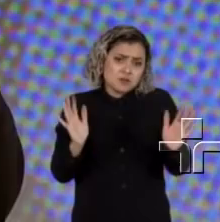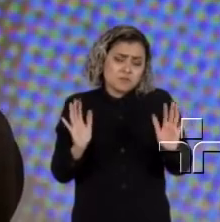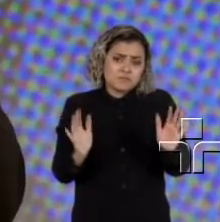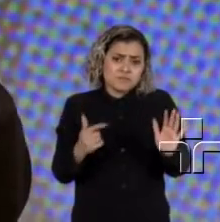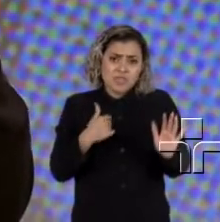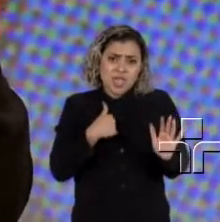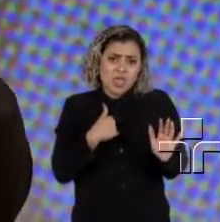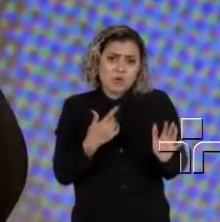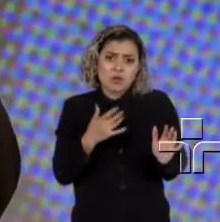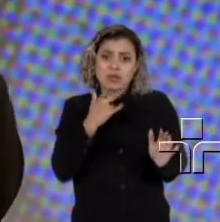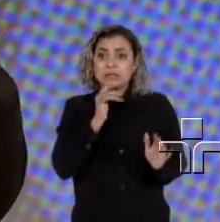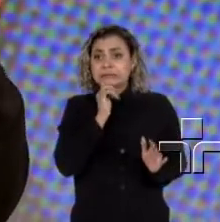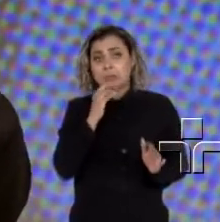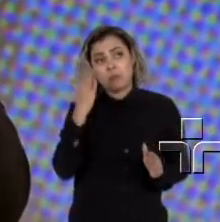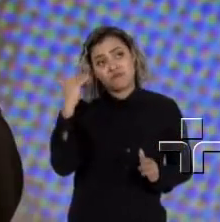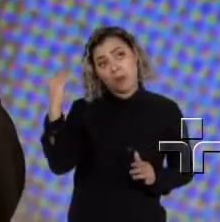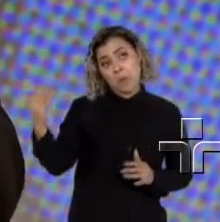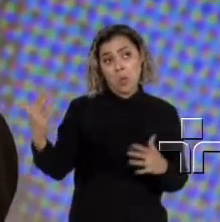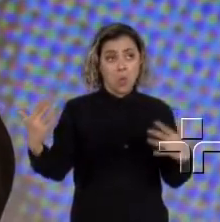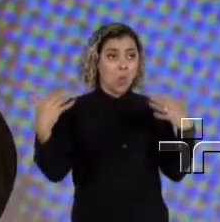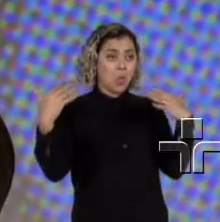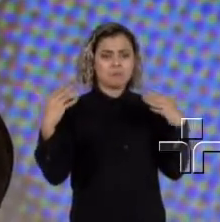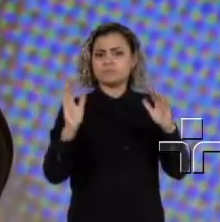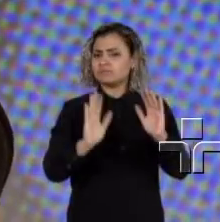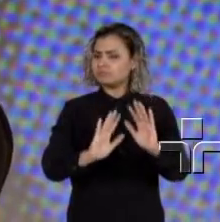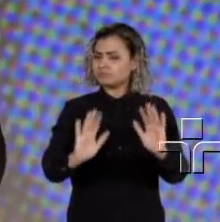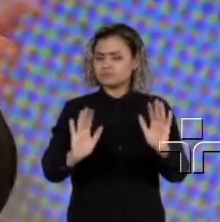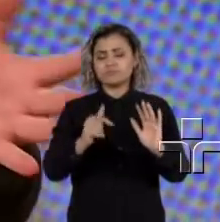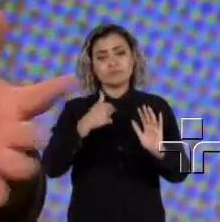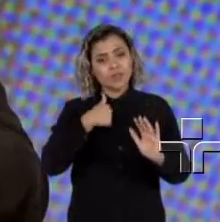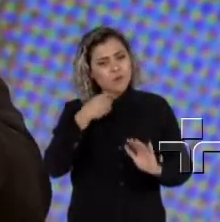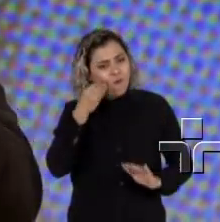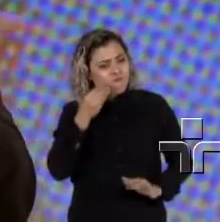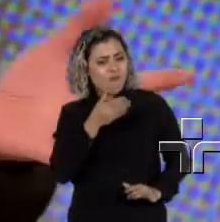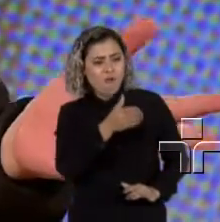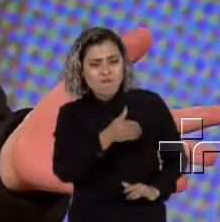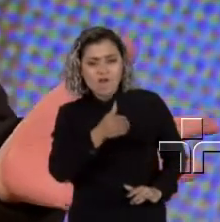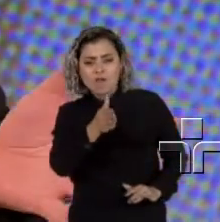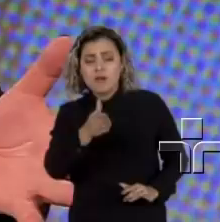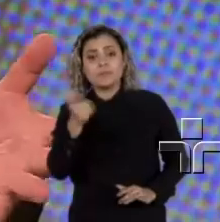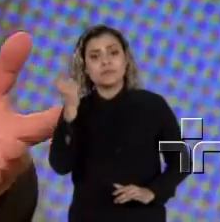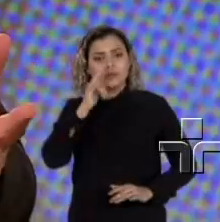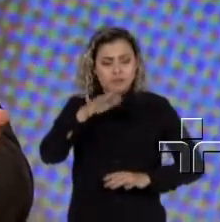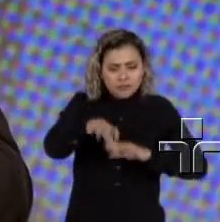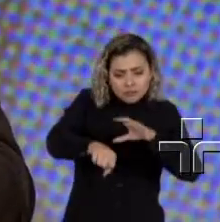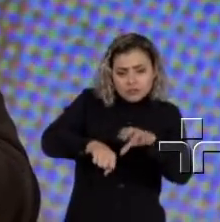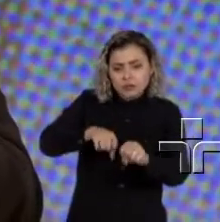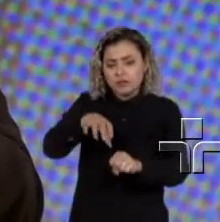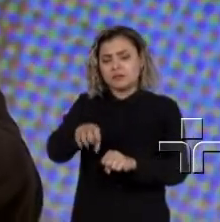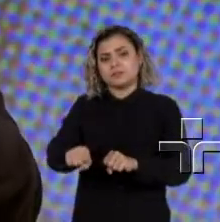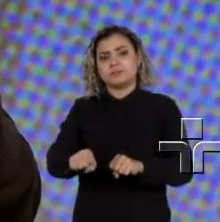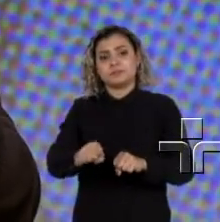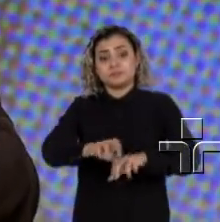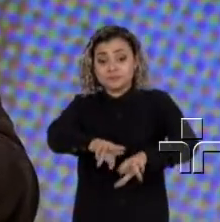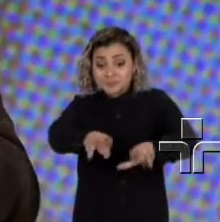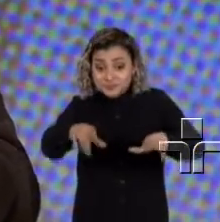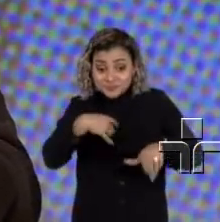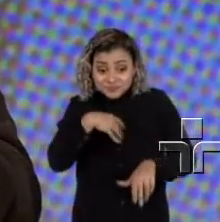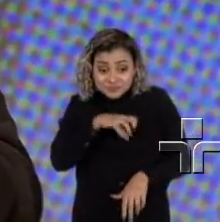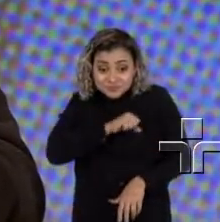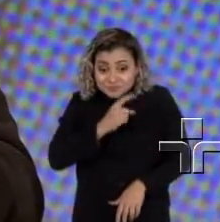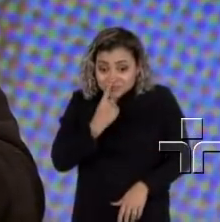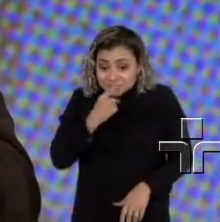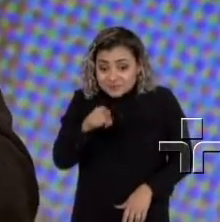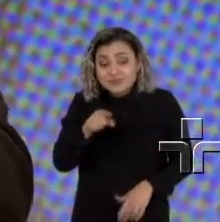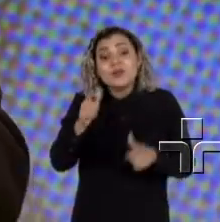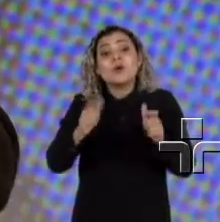sem negócio de ser famoso, e isso me fez ir atrás das coisas que eu gostava, e que muitas dessas coisas que eu gostava estavam